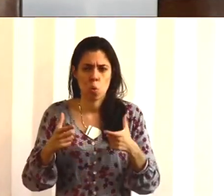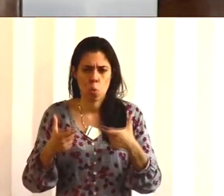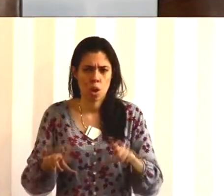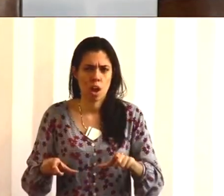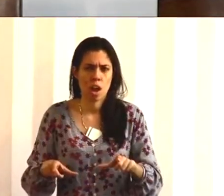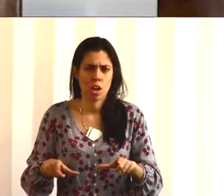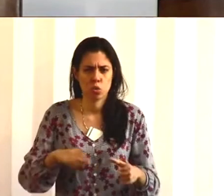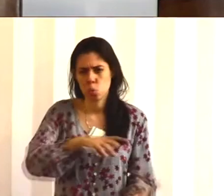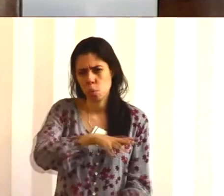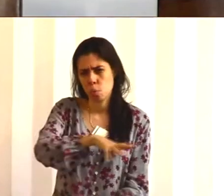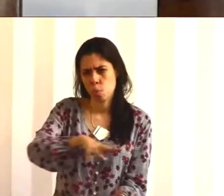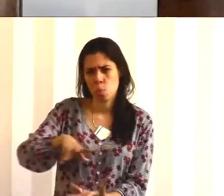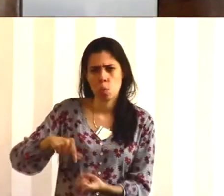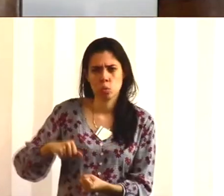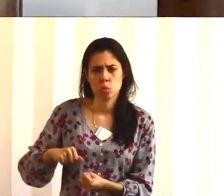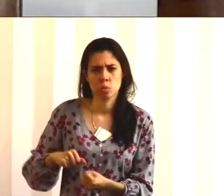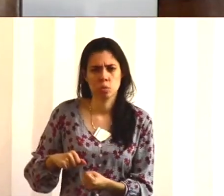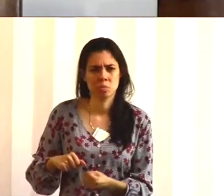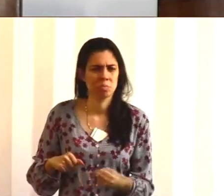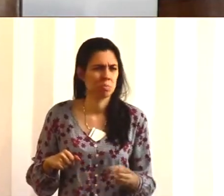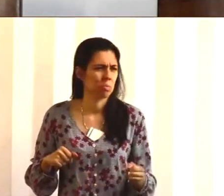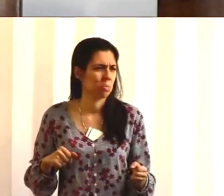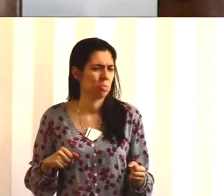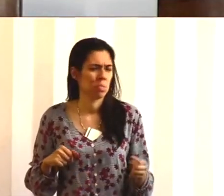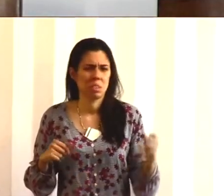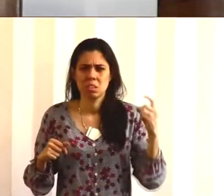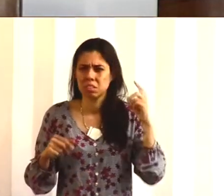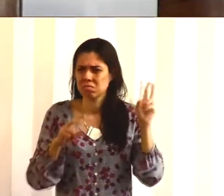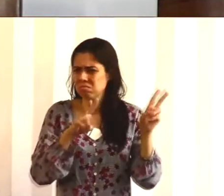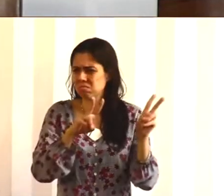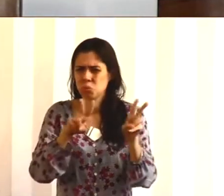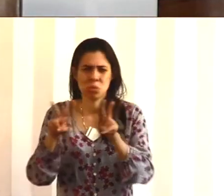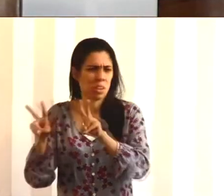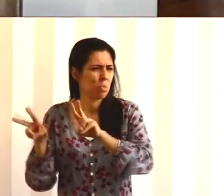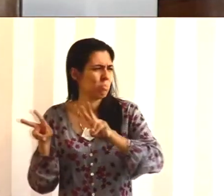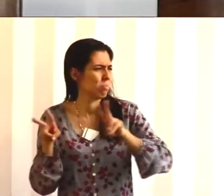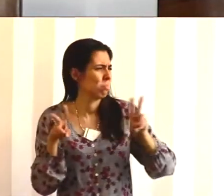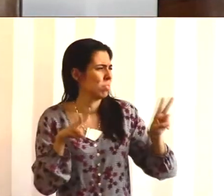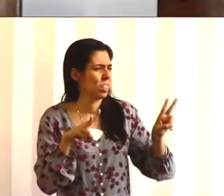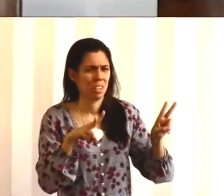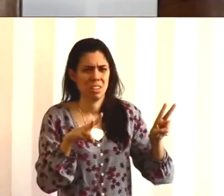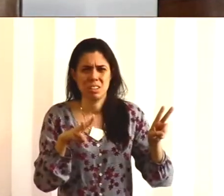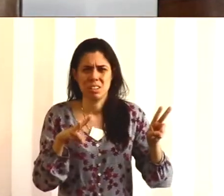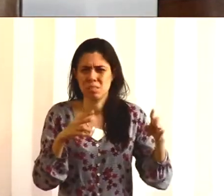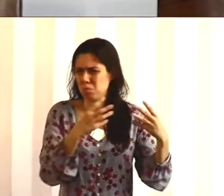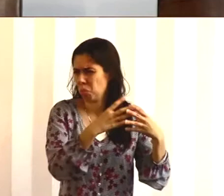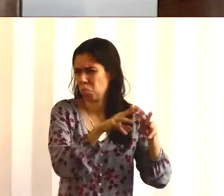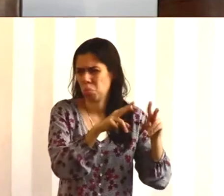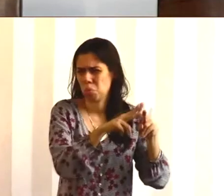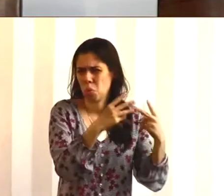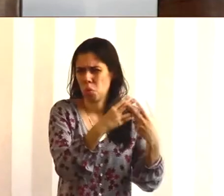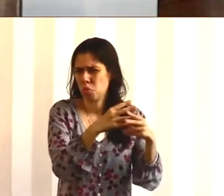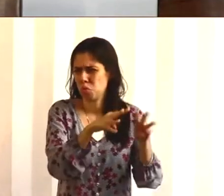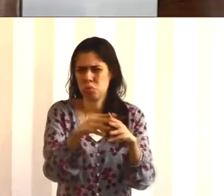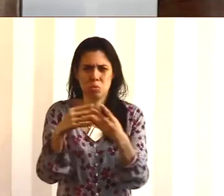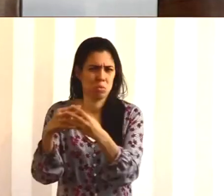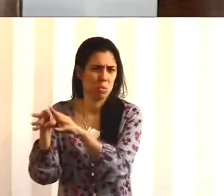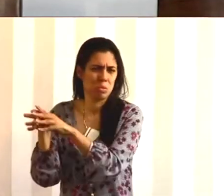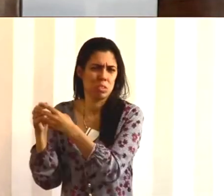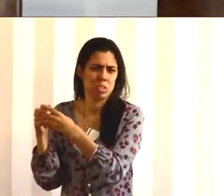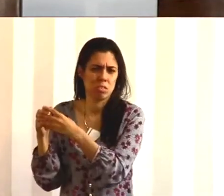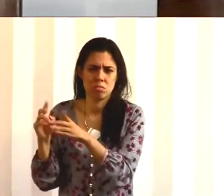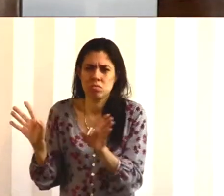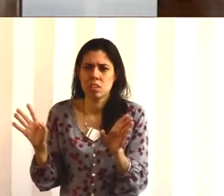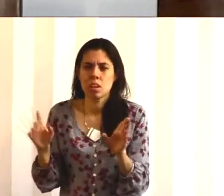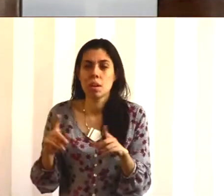acontecendo na Argentina. Nós estamos vendo tudo isso, o que está acontecendo no Brasil. Nós estamos vendo tudo isso, mas nós precisamos aquietar o